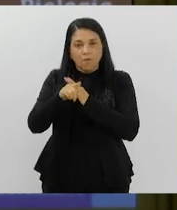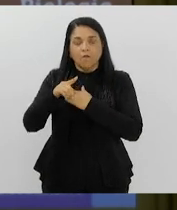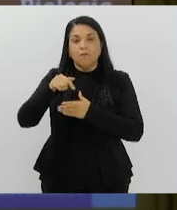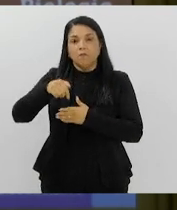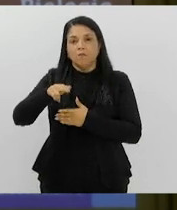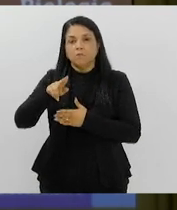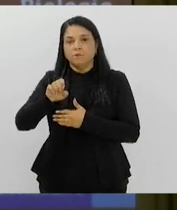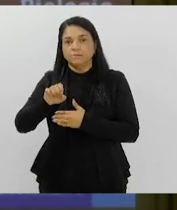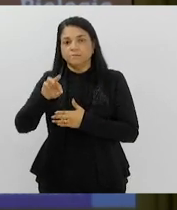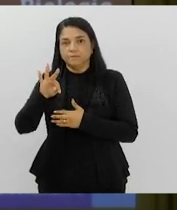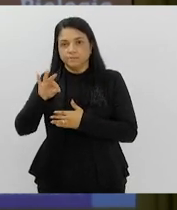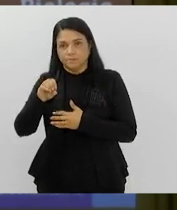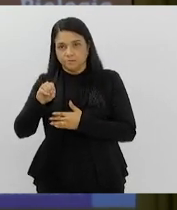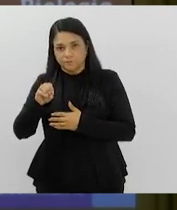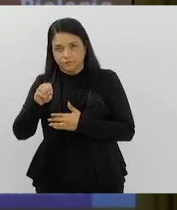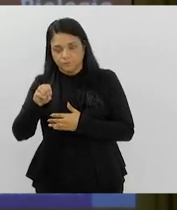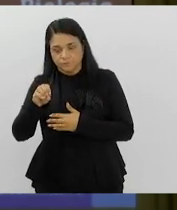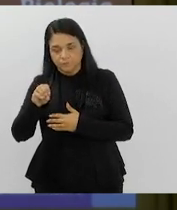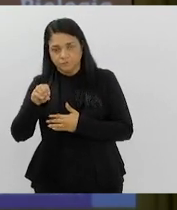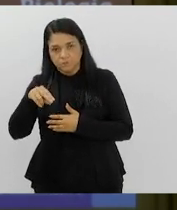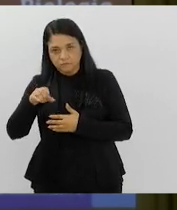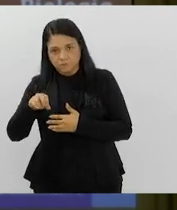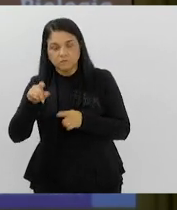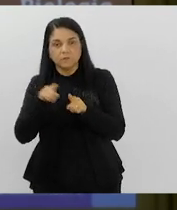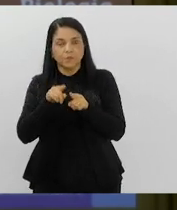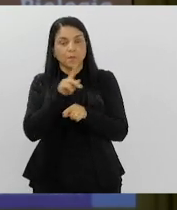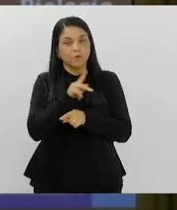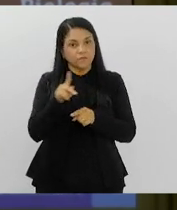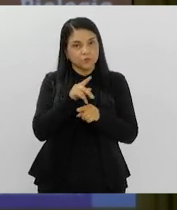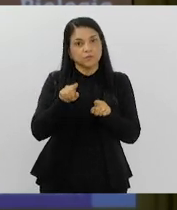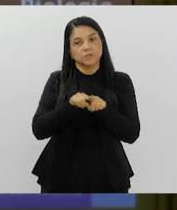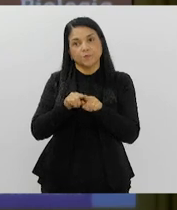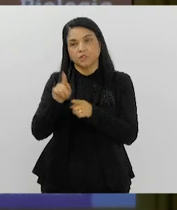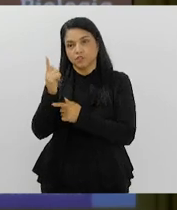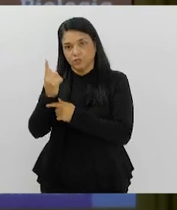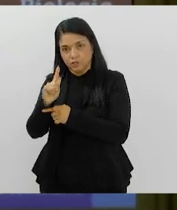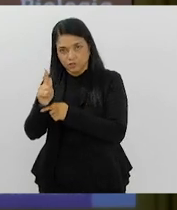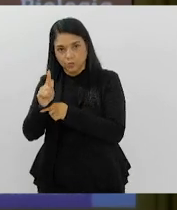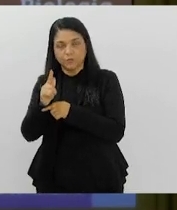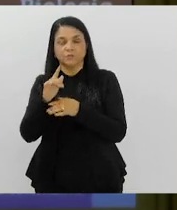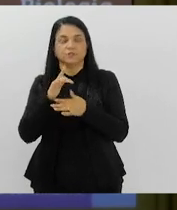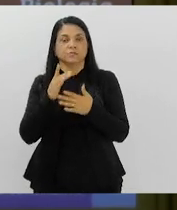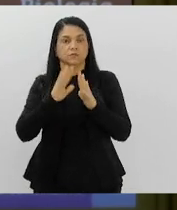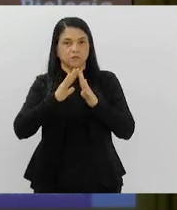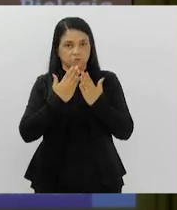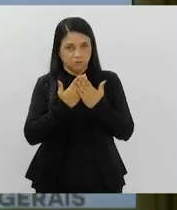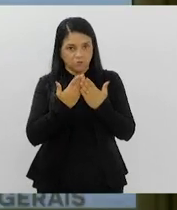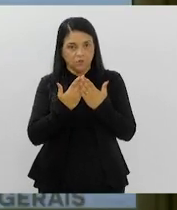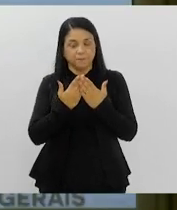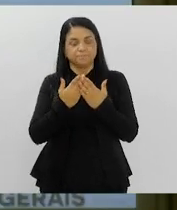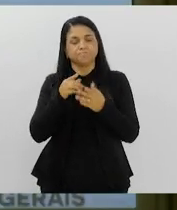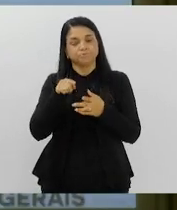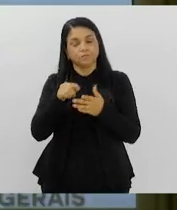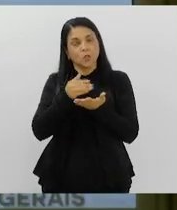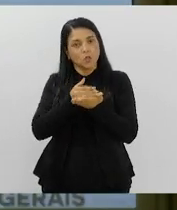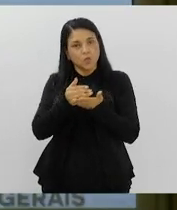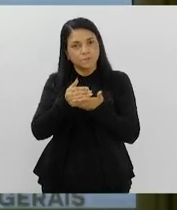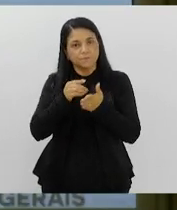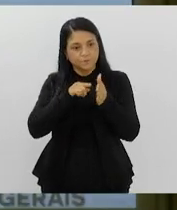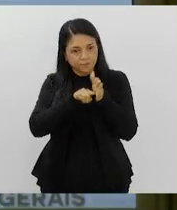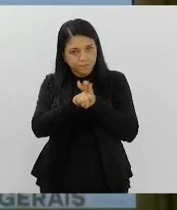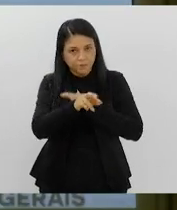da rede e para professores, alguns professores específicos da nossa rede. A partir desse questionário,